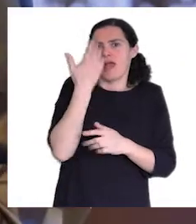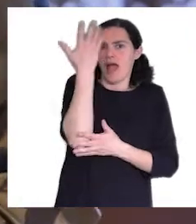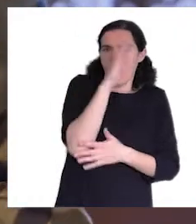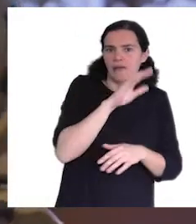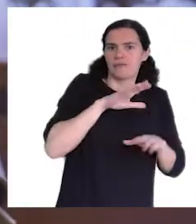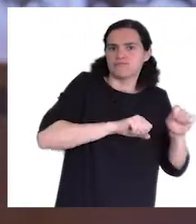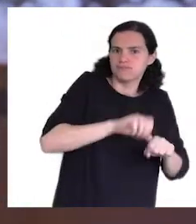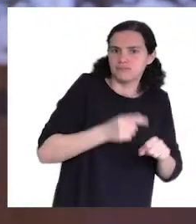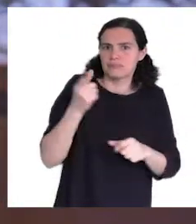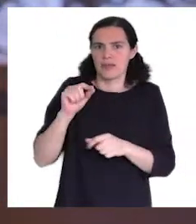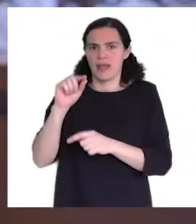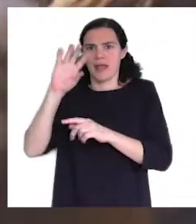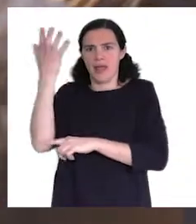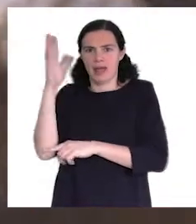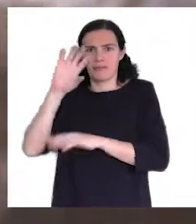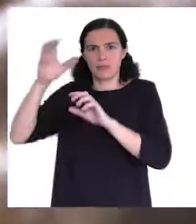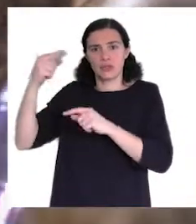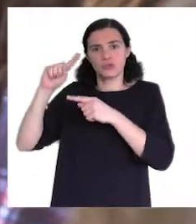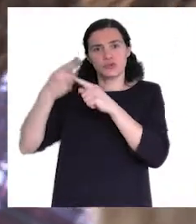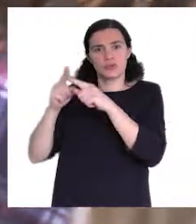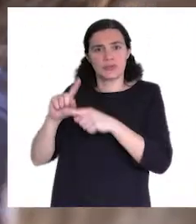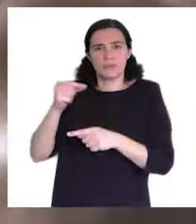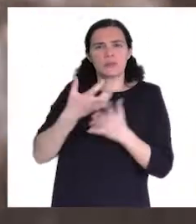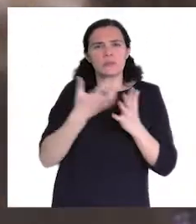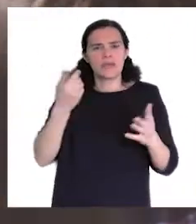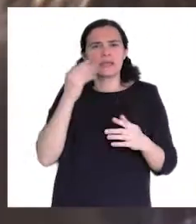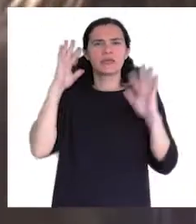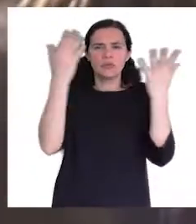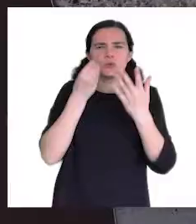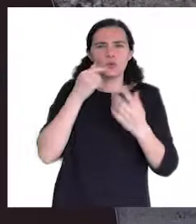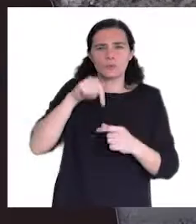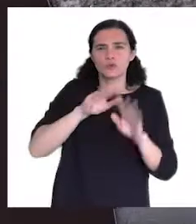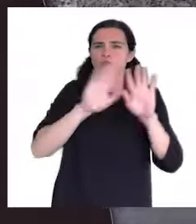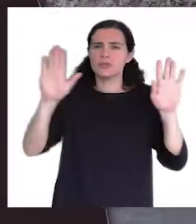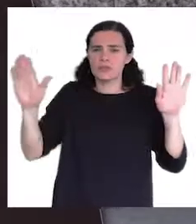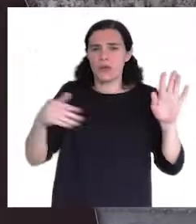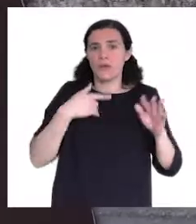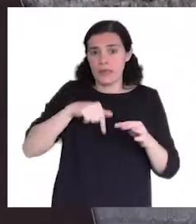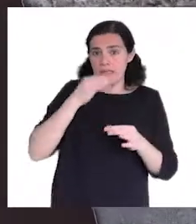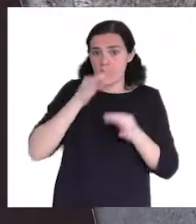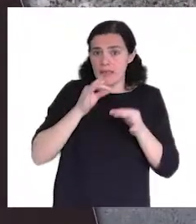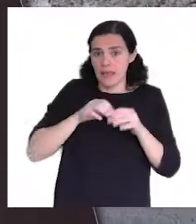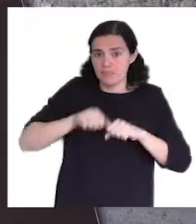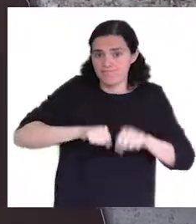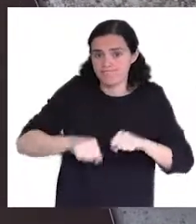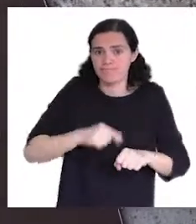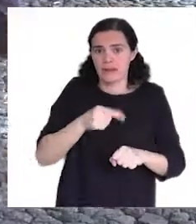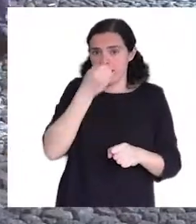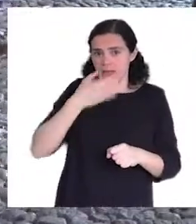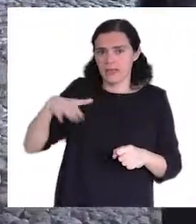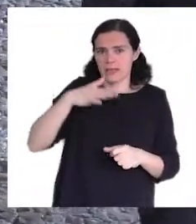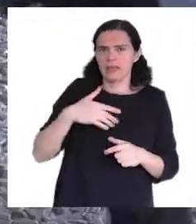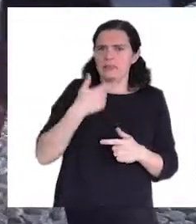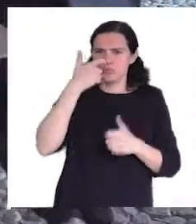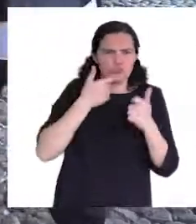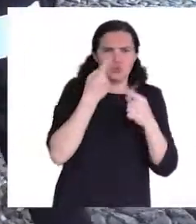espécie exótica, e qual é o impacto que isso tem na natureza. Esta exposição no Lagar da Quinta recebe um público